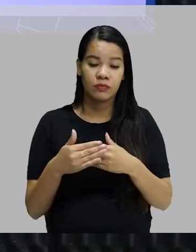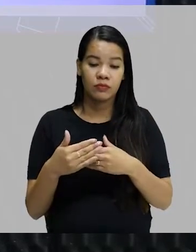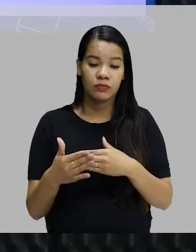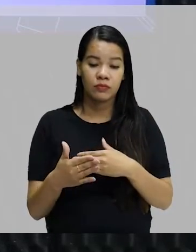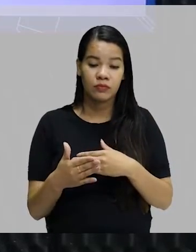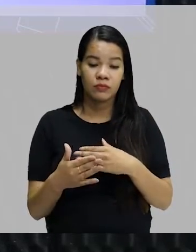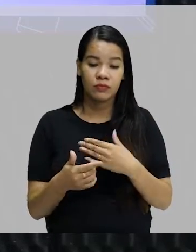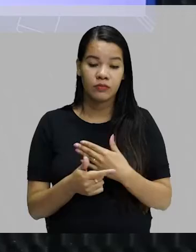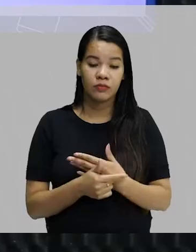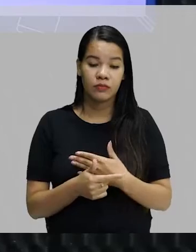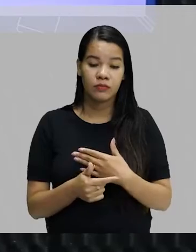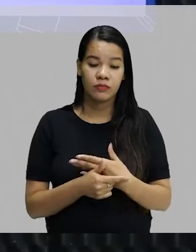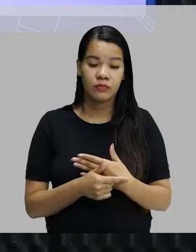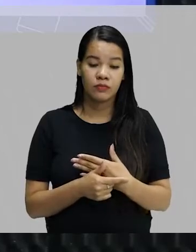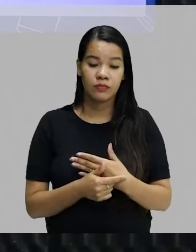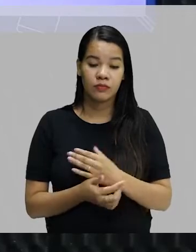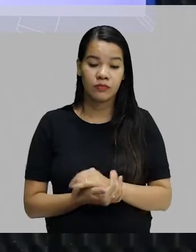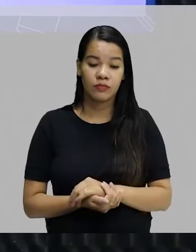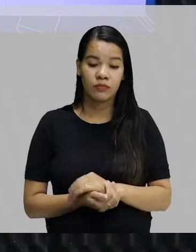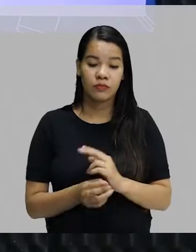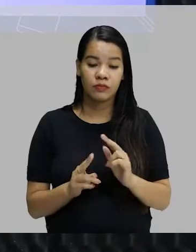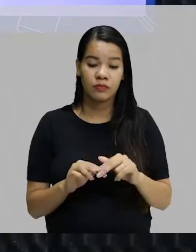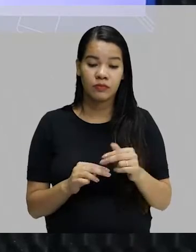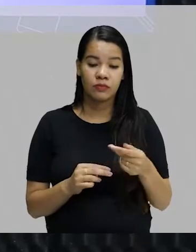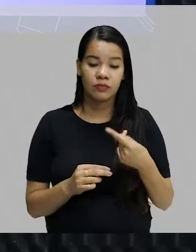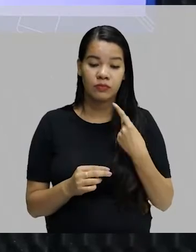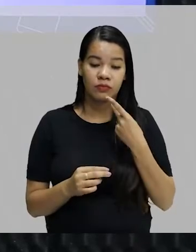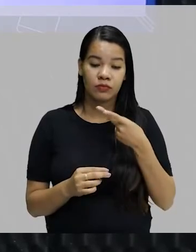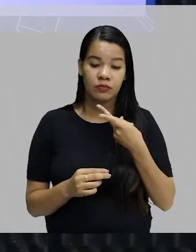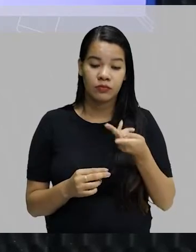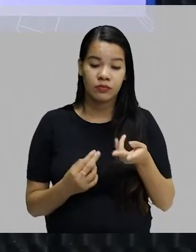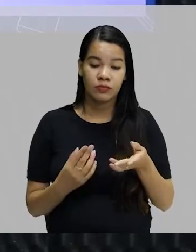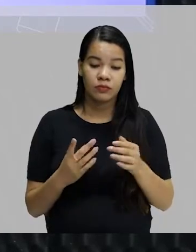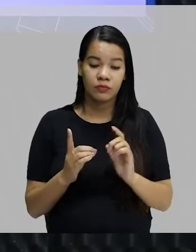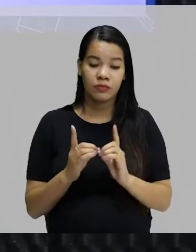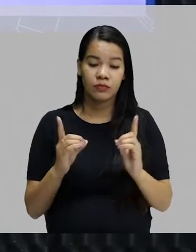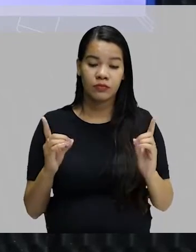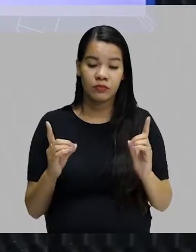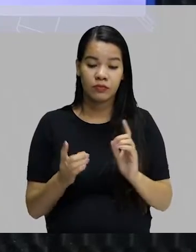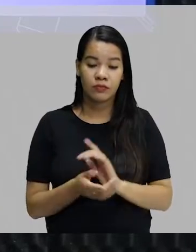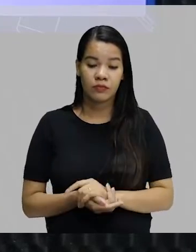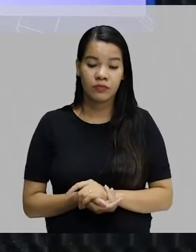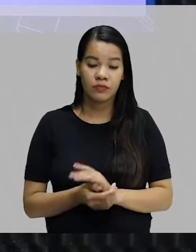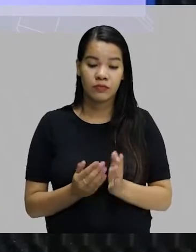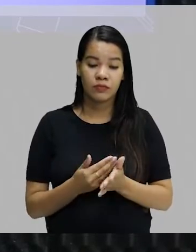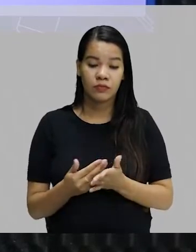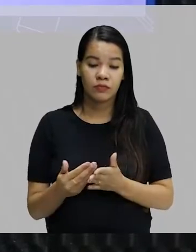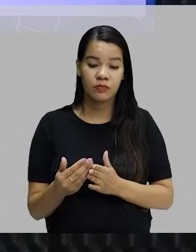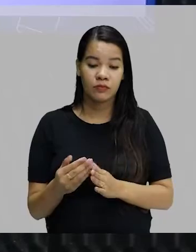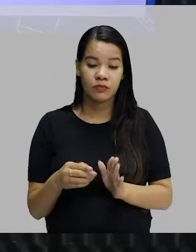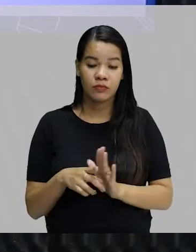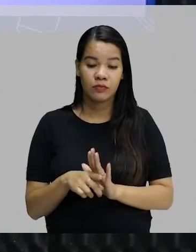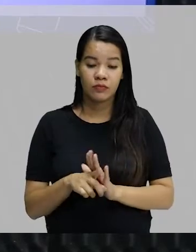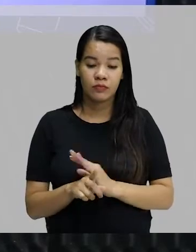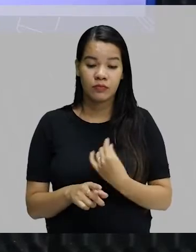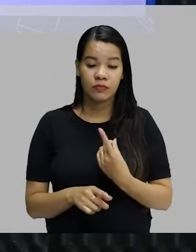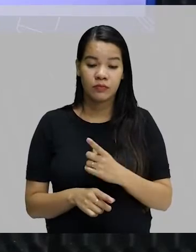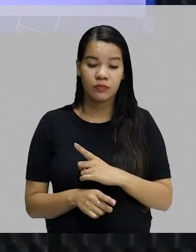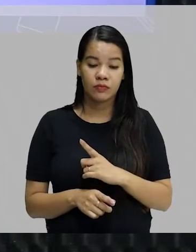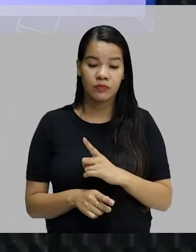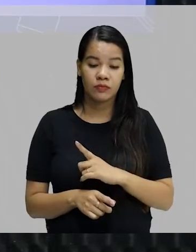do funcionamento. É por isso que fala da dinâmica, de forma mais dinâmica. Bem no começo da questão nós temos